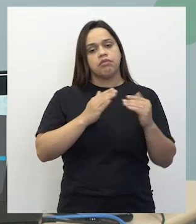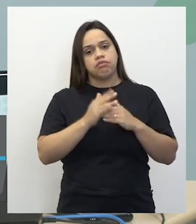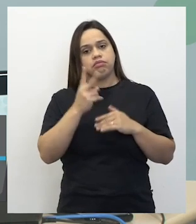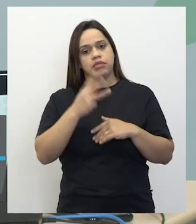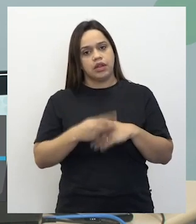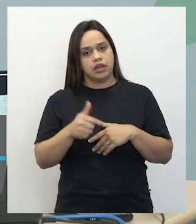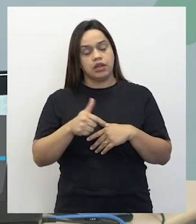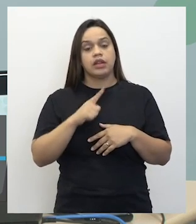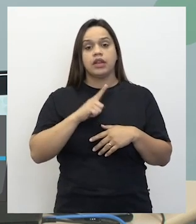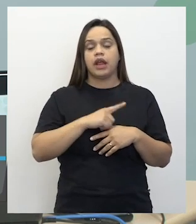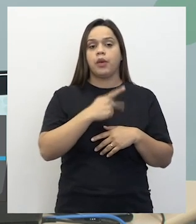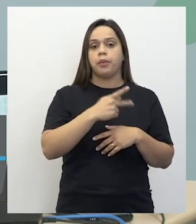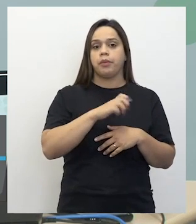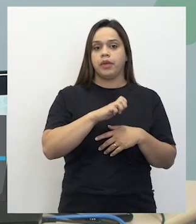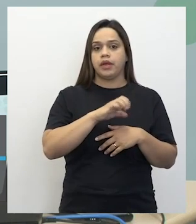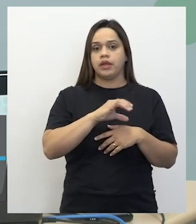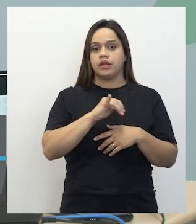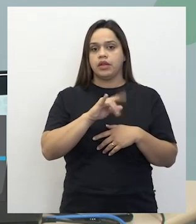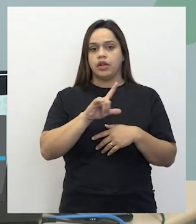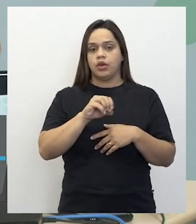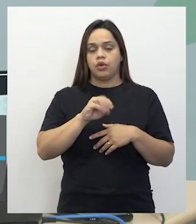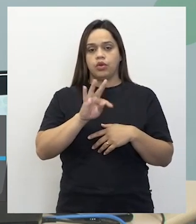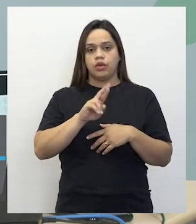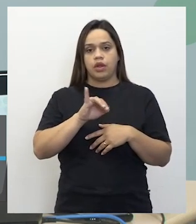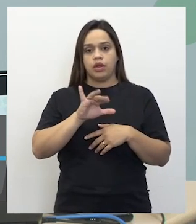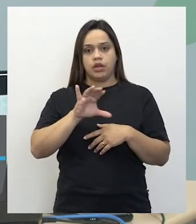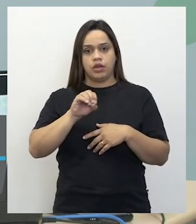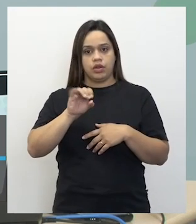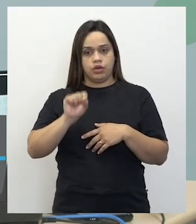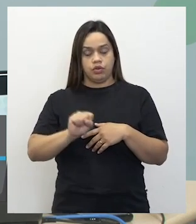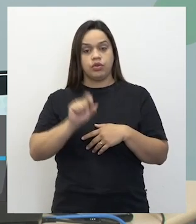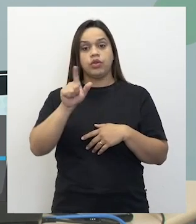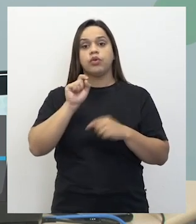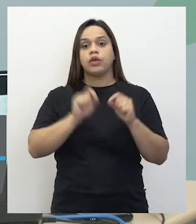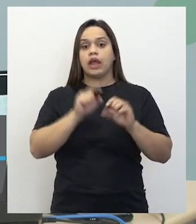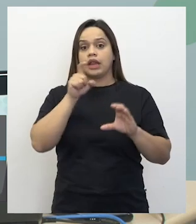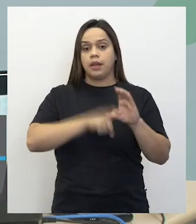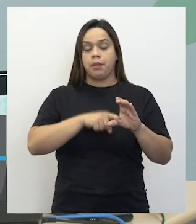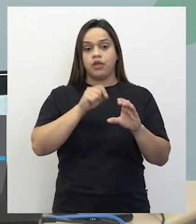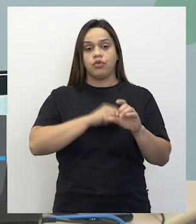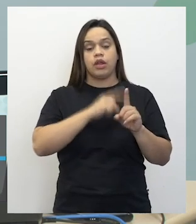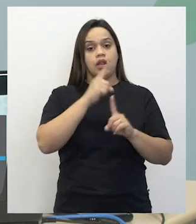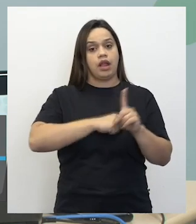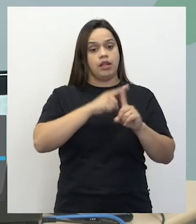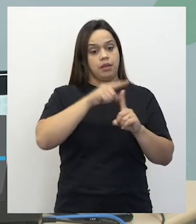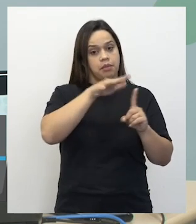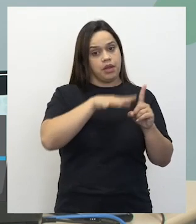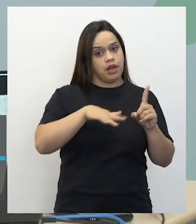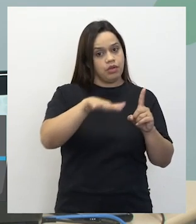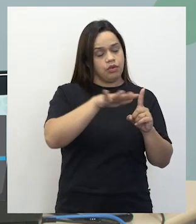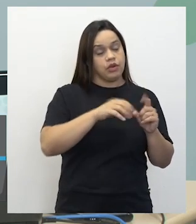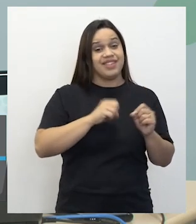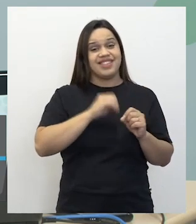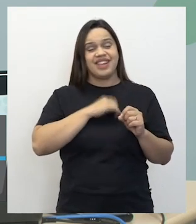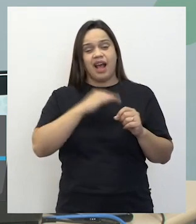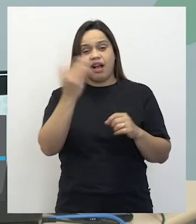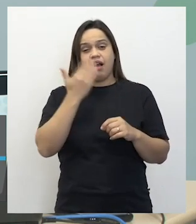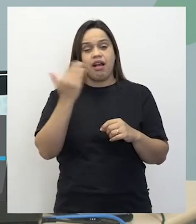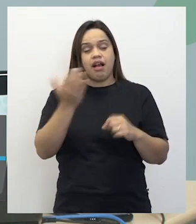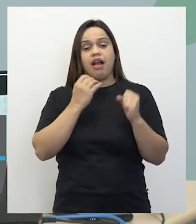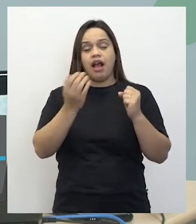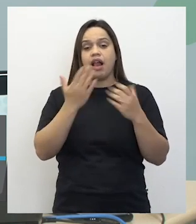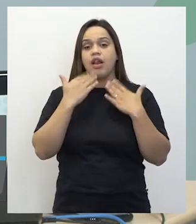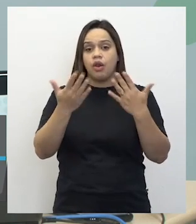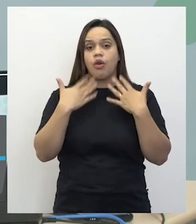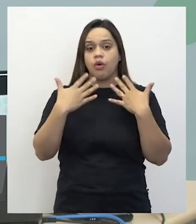tem os pecilotérmicos, que eles dependem da temperatura do ambiente. Então, quando está muito calor, esses